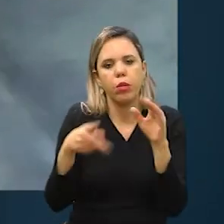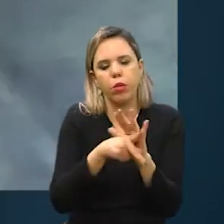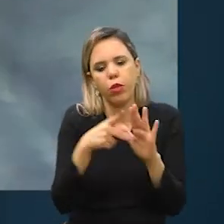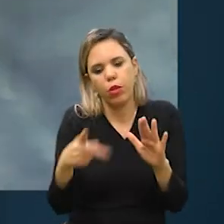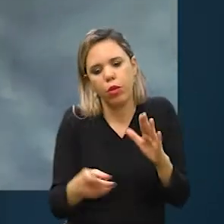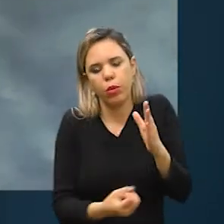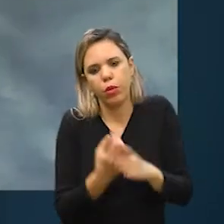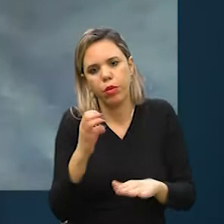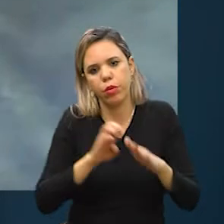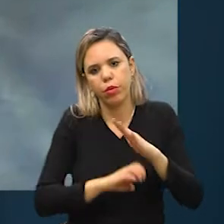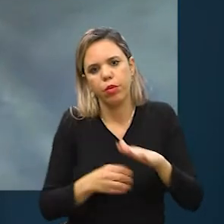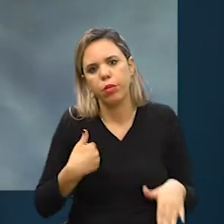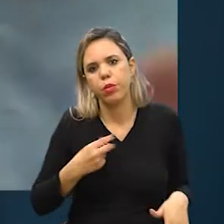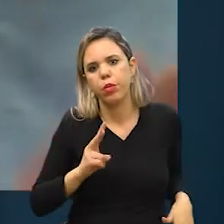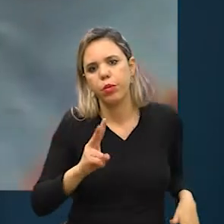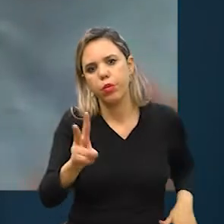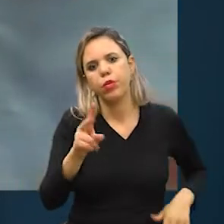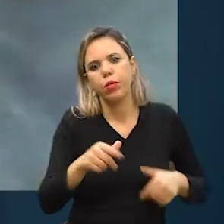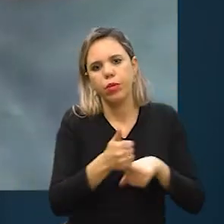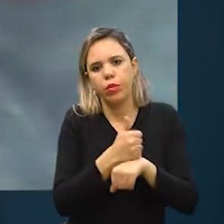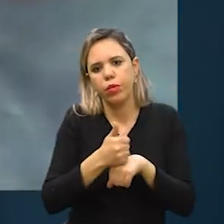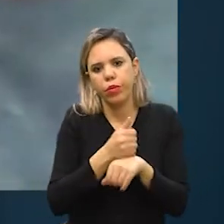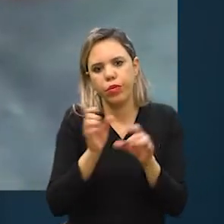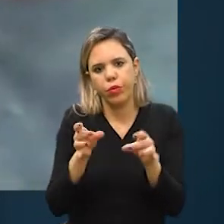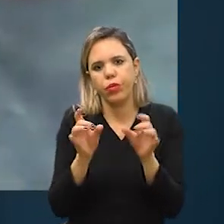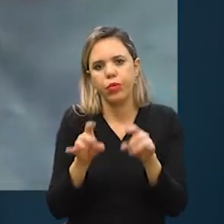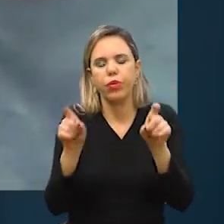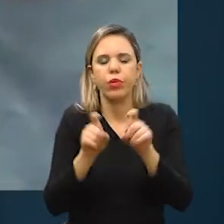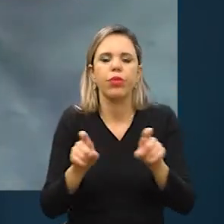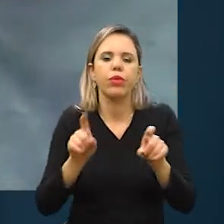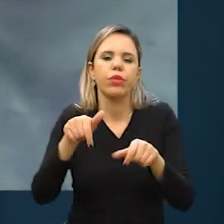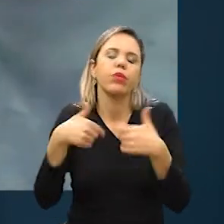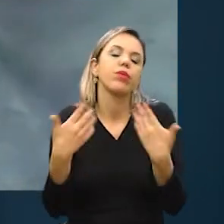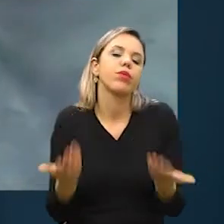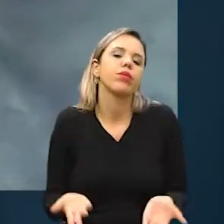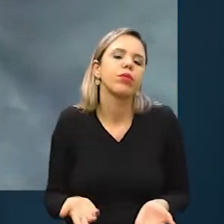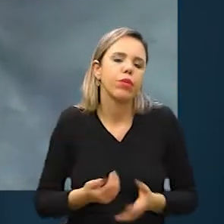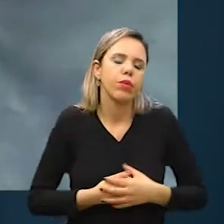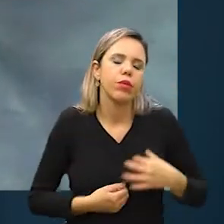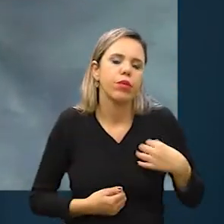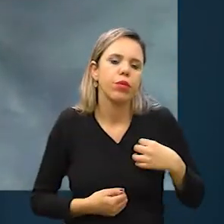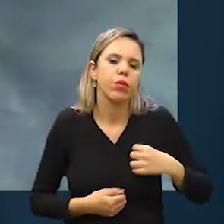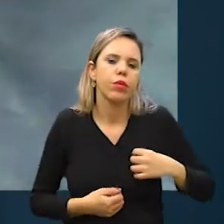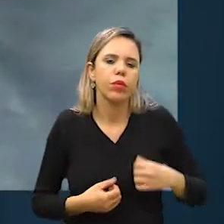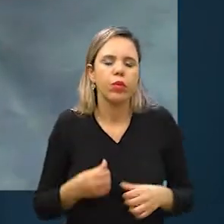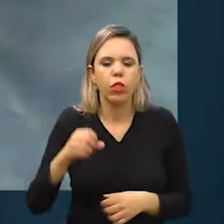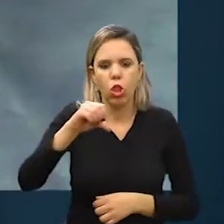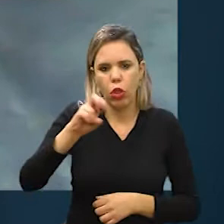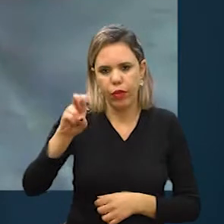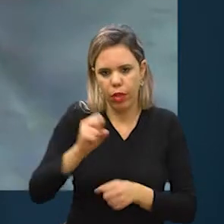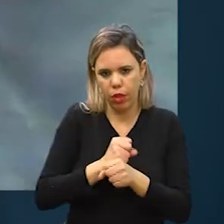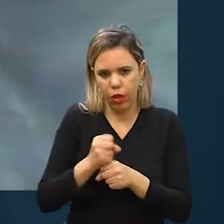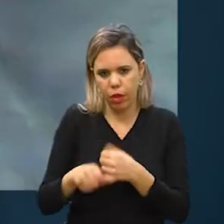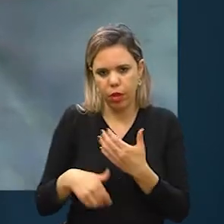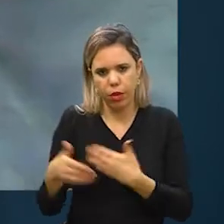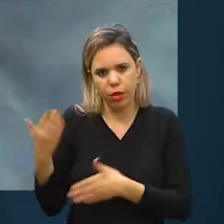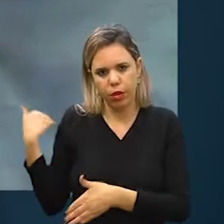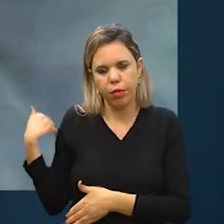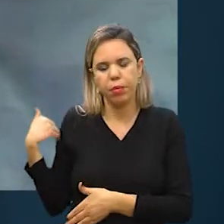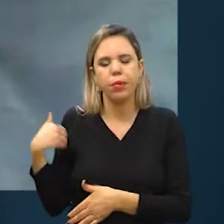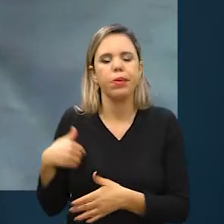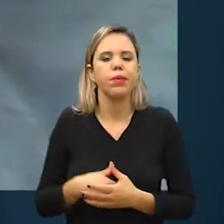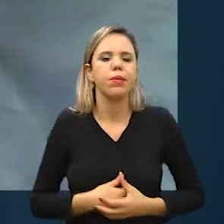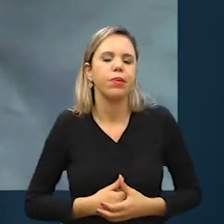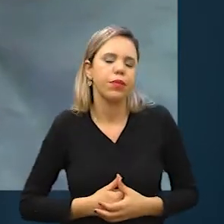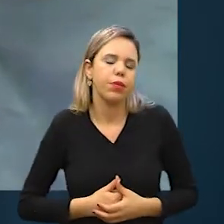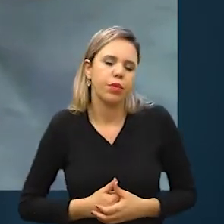suas próprias franquias, mas eu continuei no meu ramo, que era vender computadores. Quando então? Em 95,